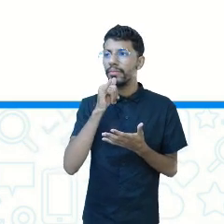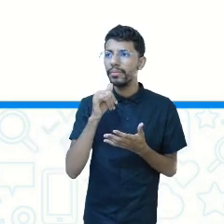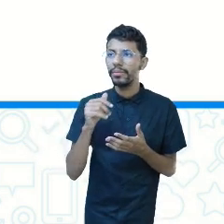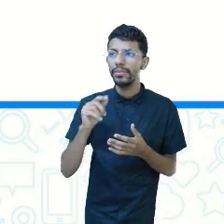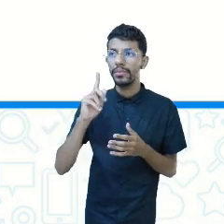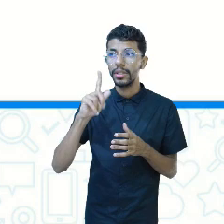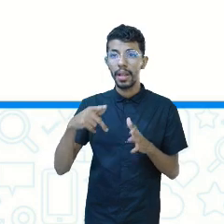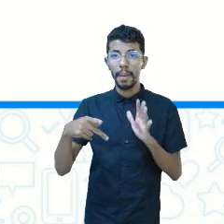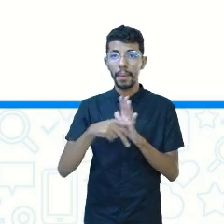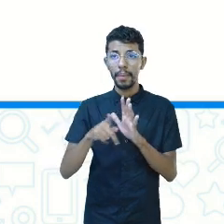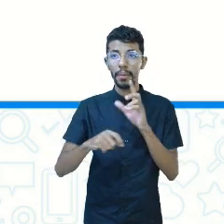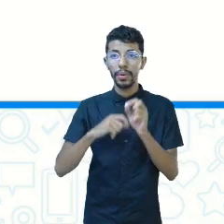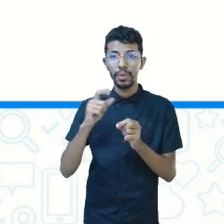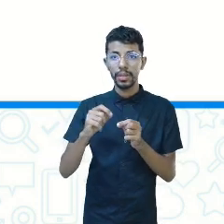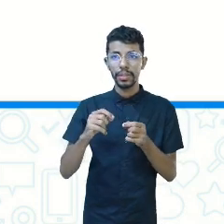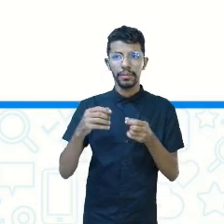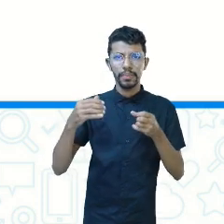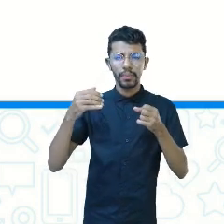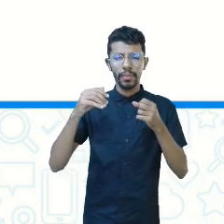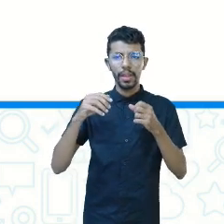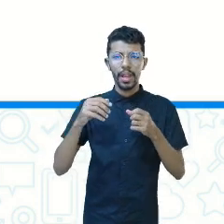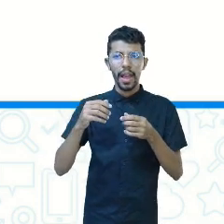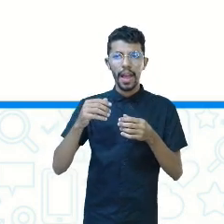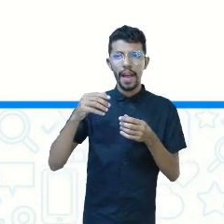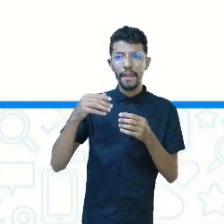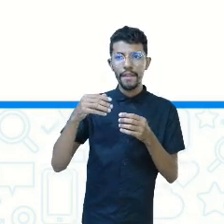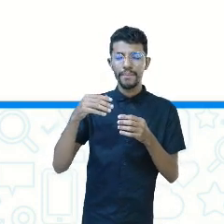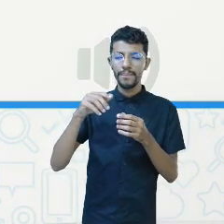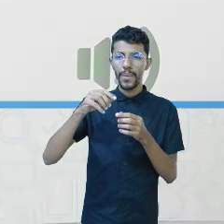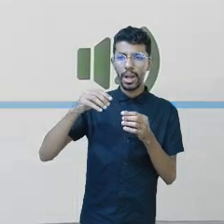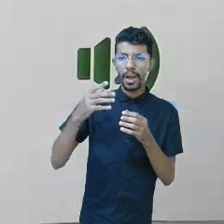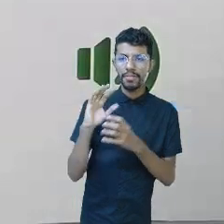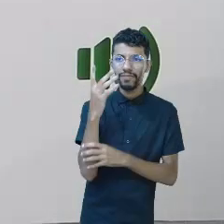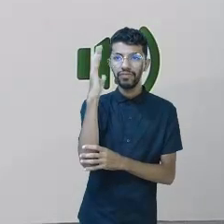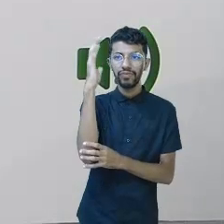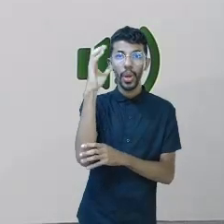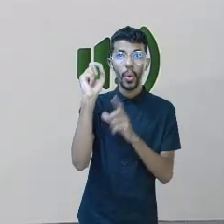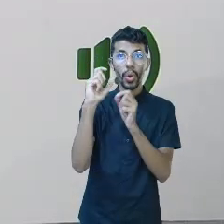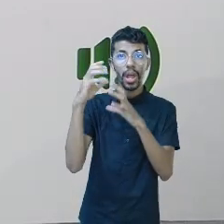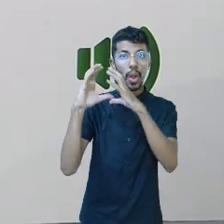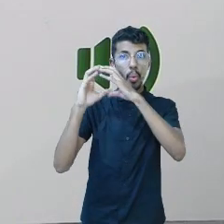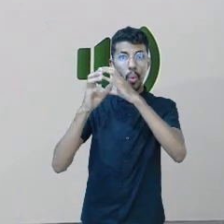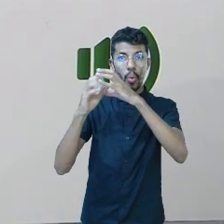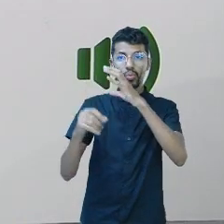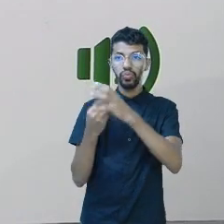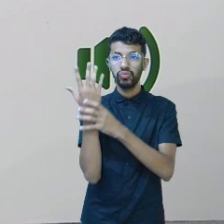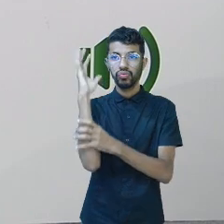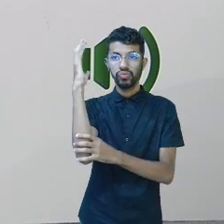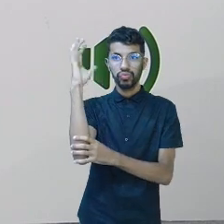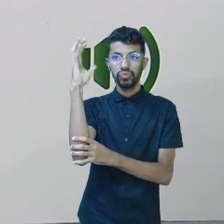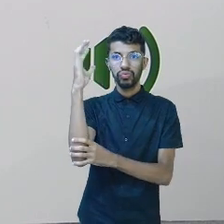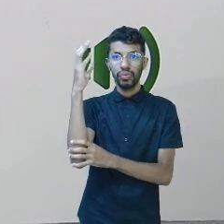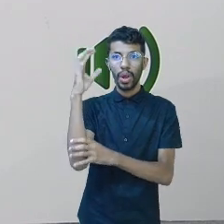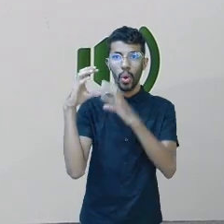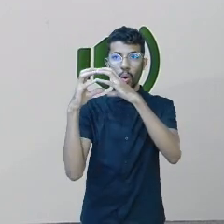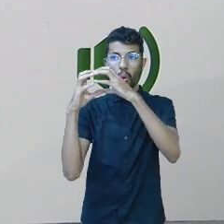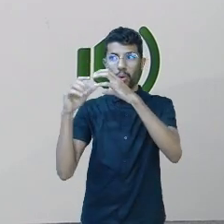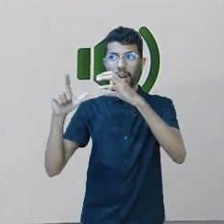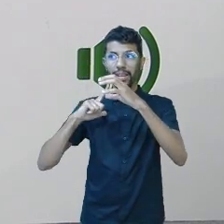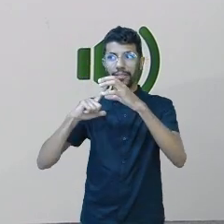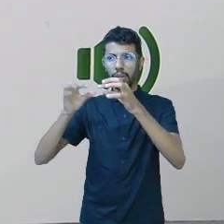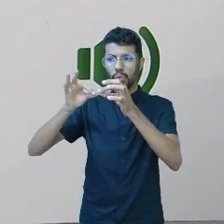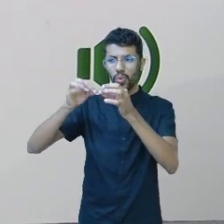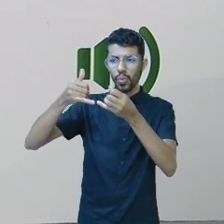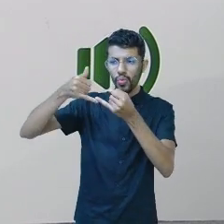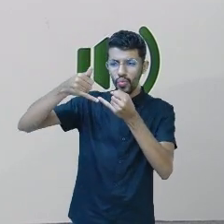a palha do coqueiro, né? A folha do coqueiro, e você retira aquela parte